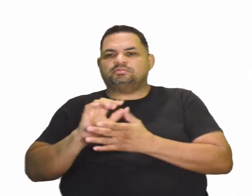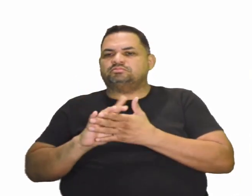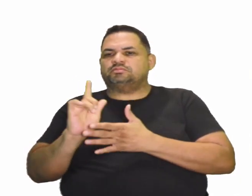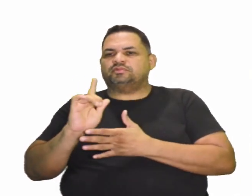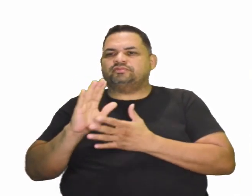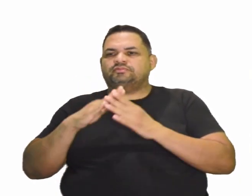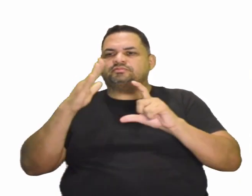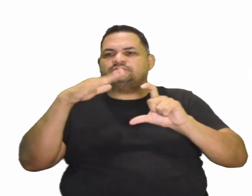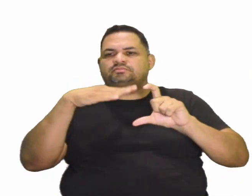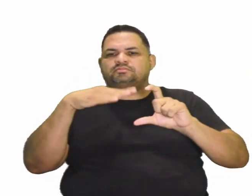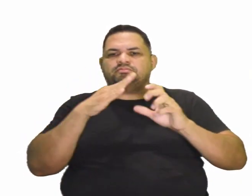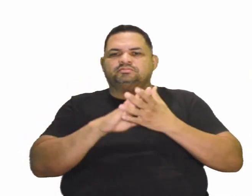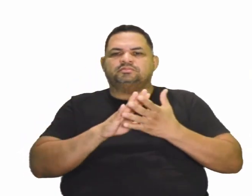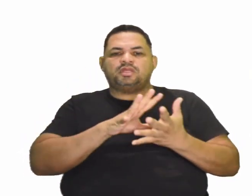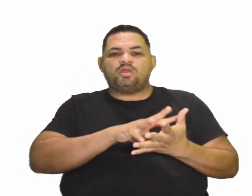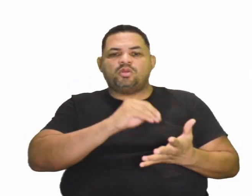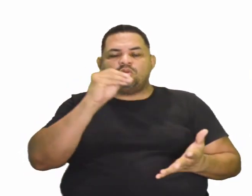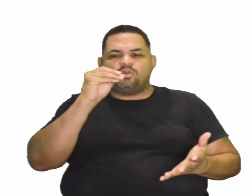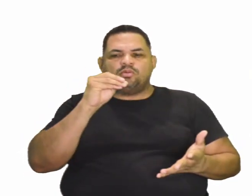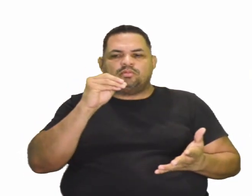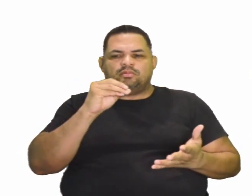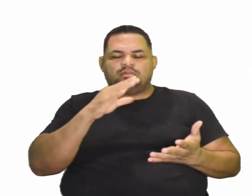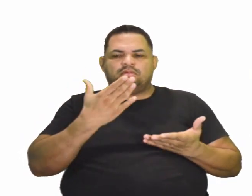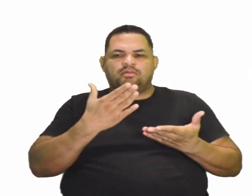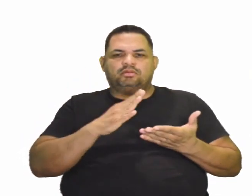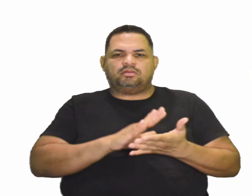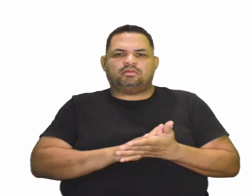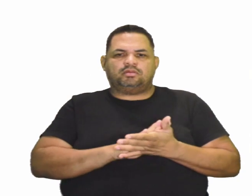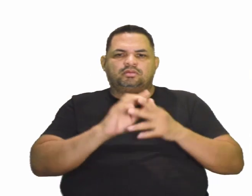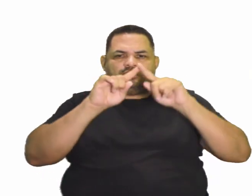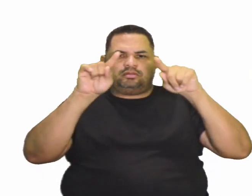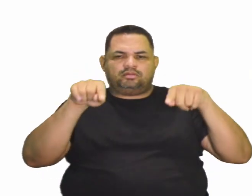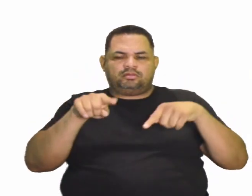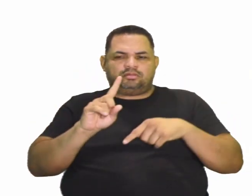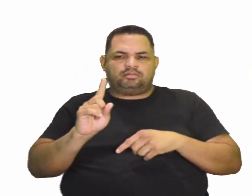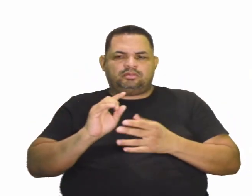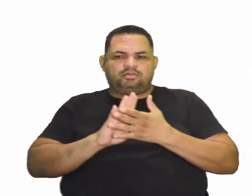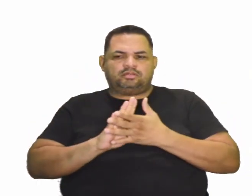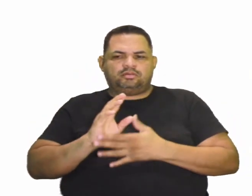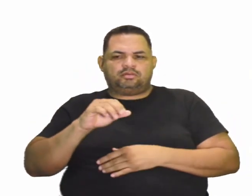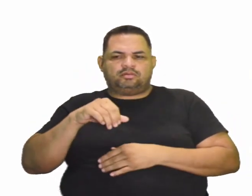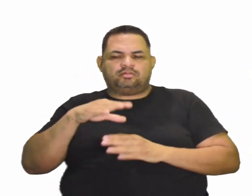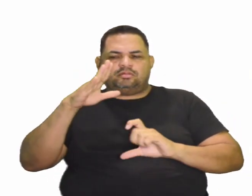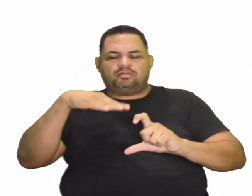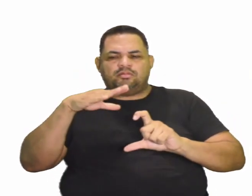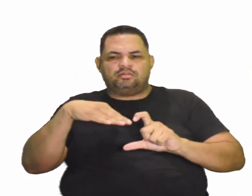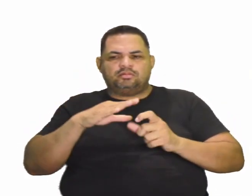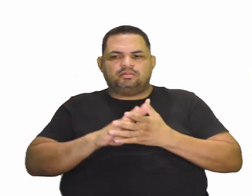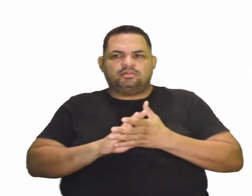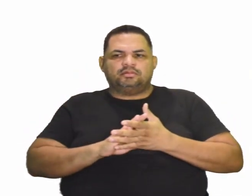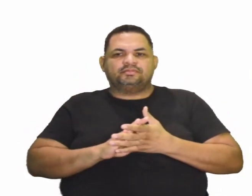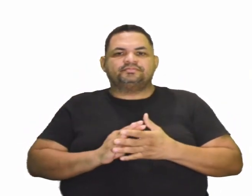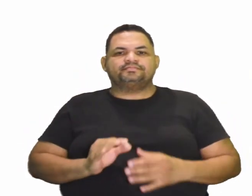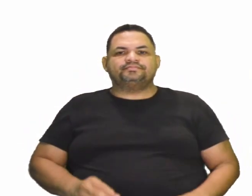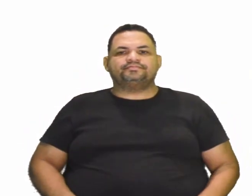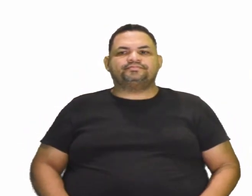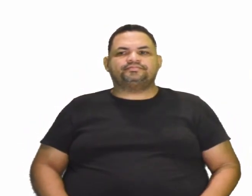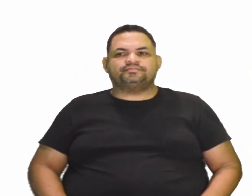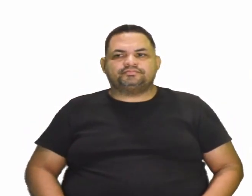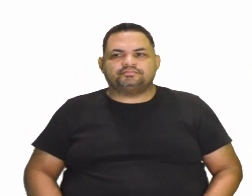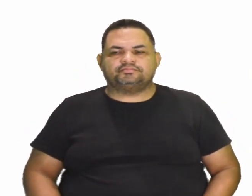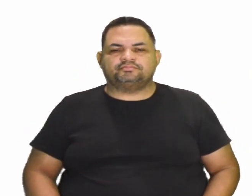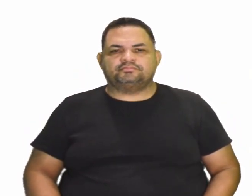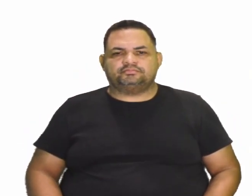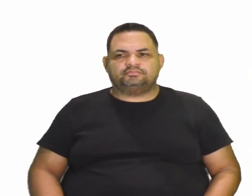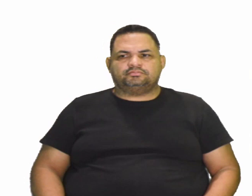Ele buscou imitar a obra de arte, porém não a mitologia, que no quadro de Botticelli é mitologia